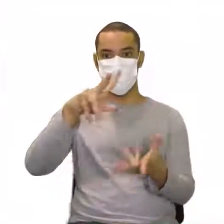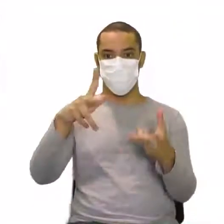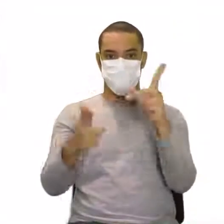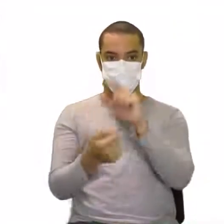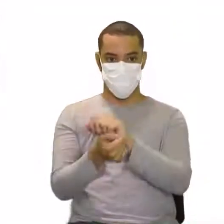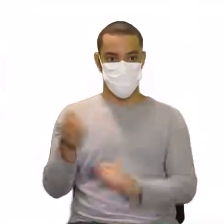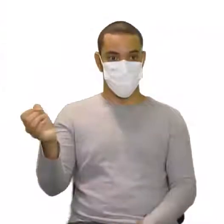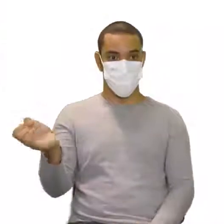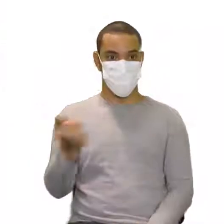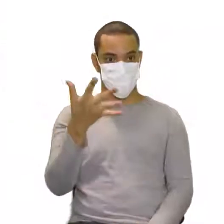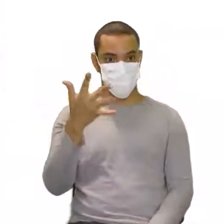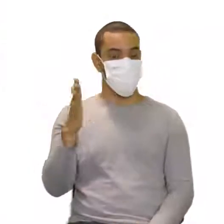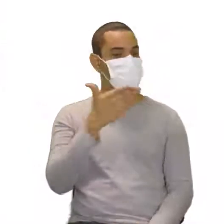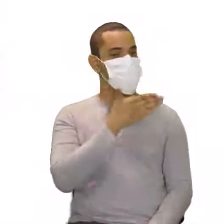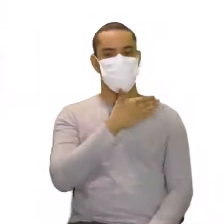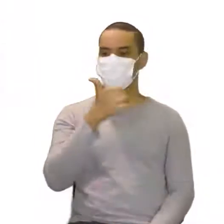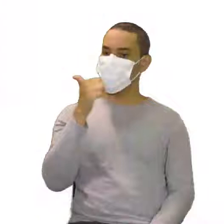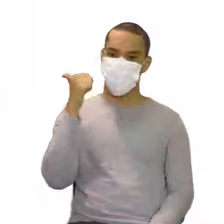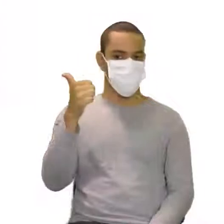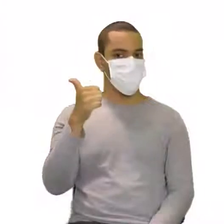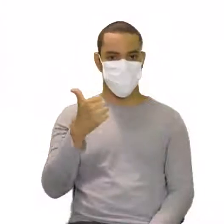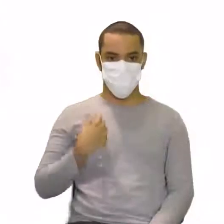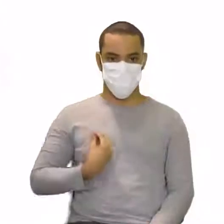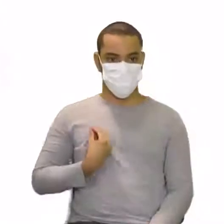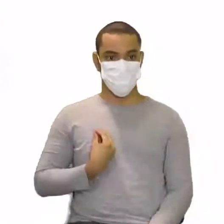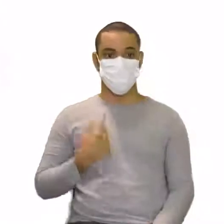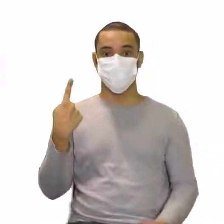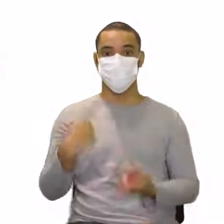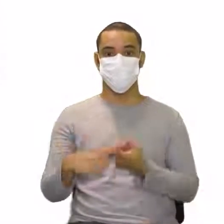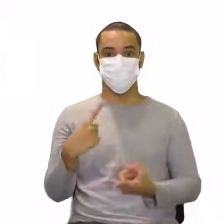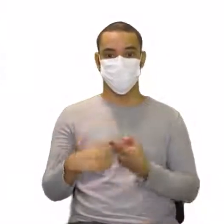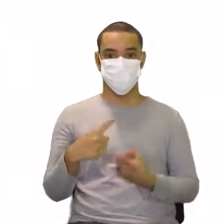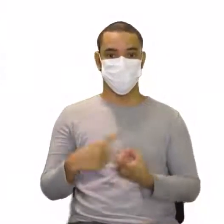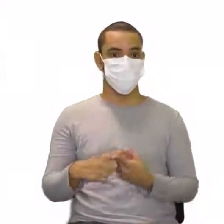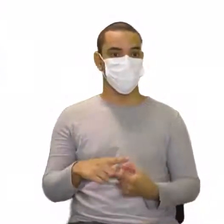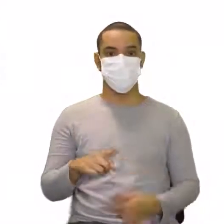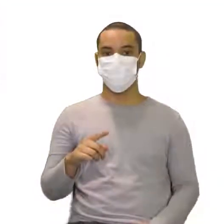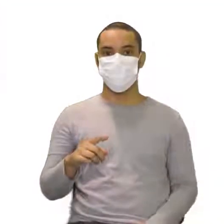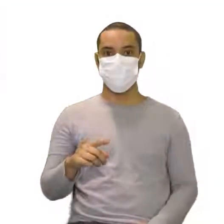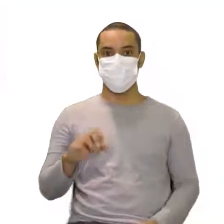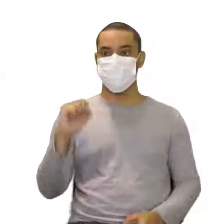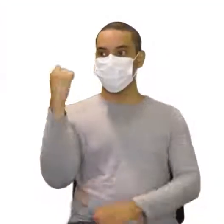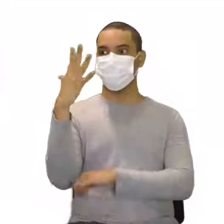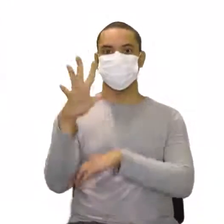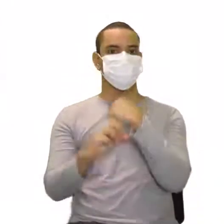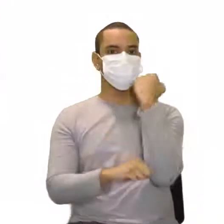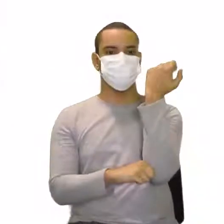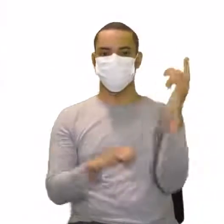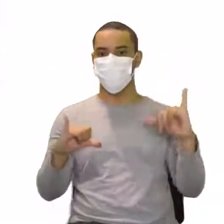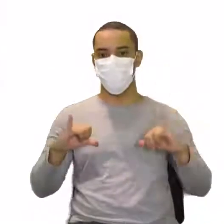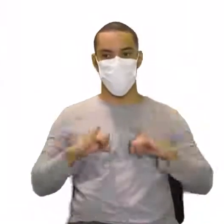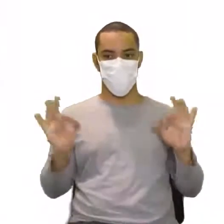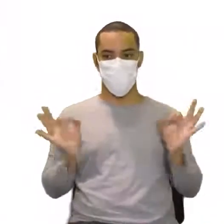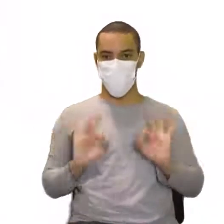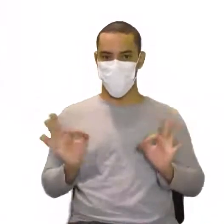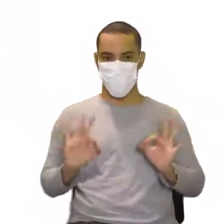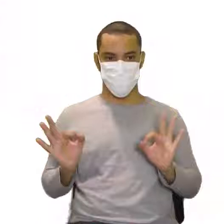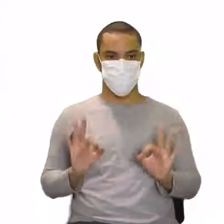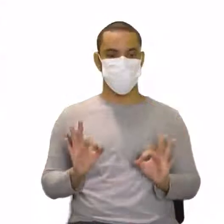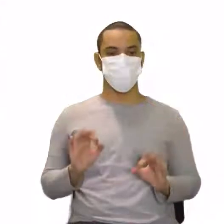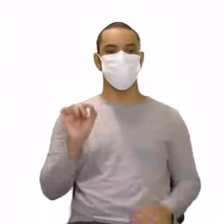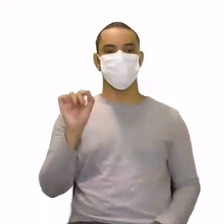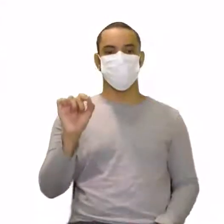que é a melhor coisa que existe. Por quê? Você não vai agredir a natureza. Como a